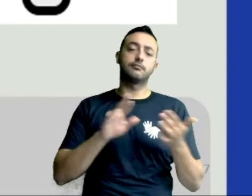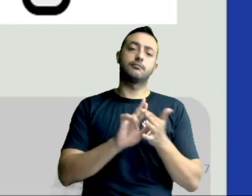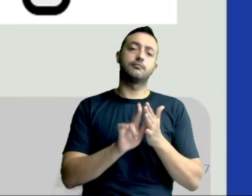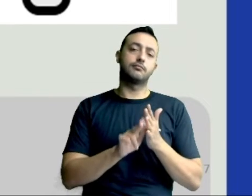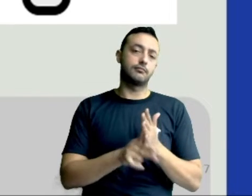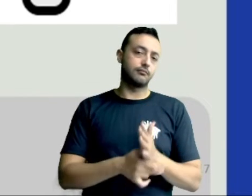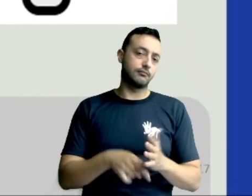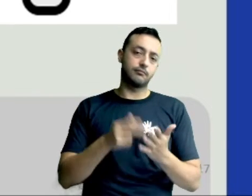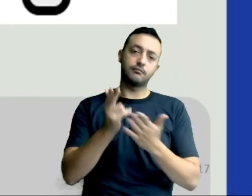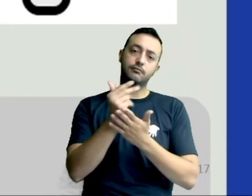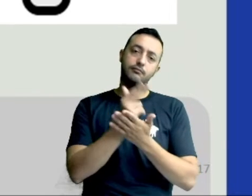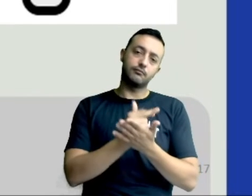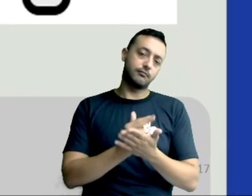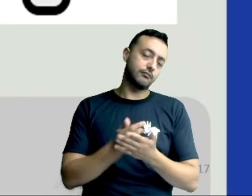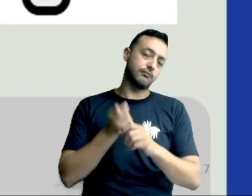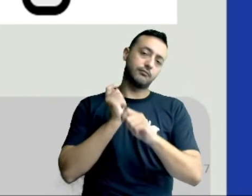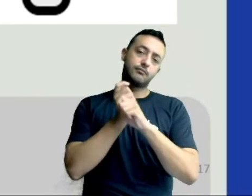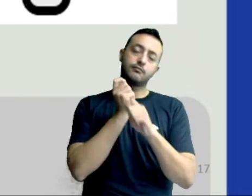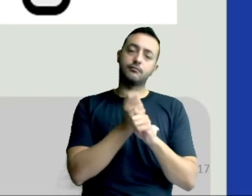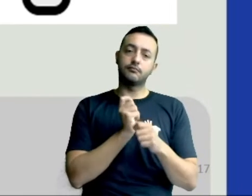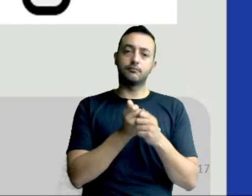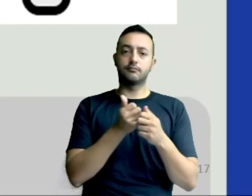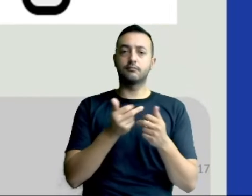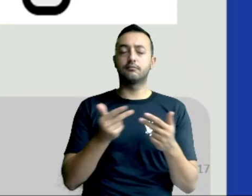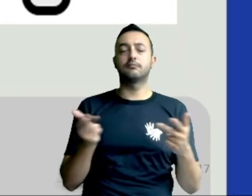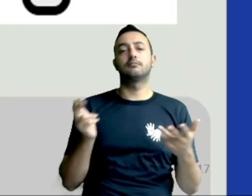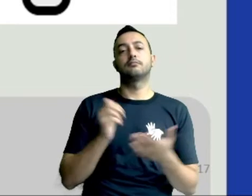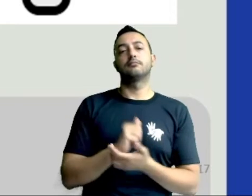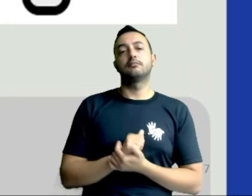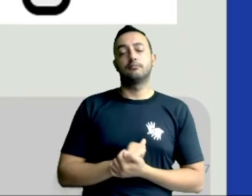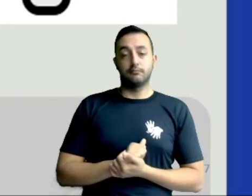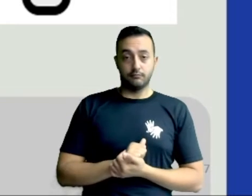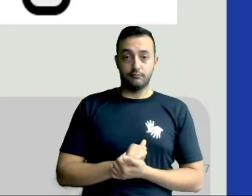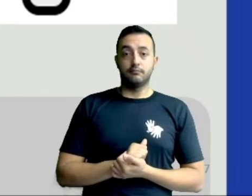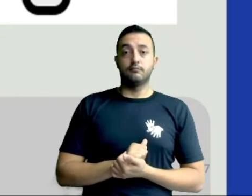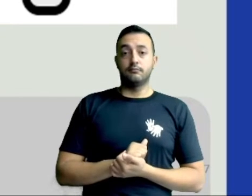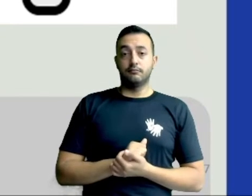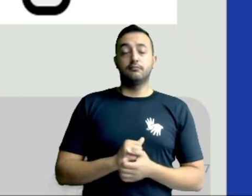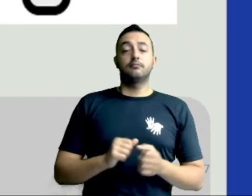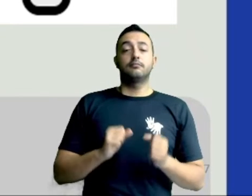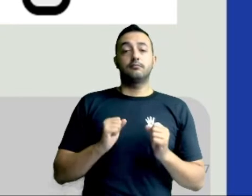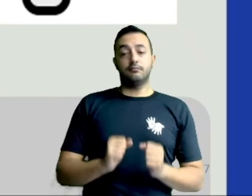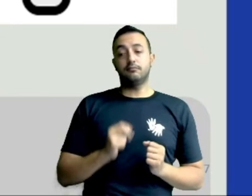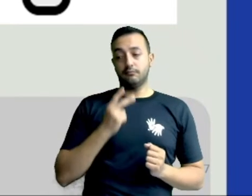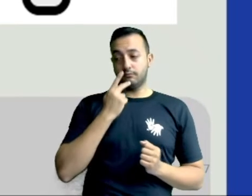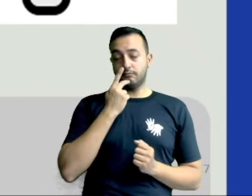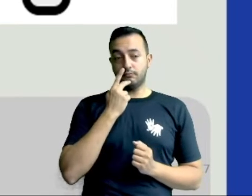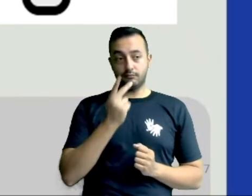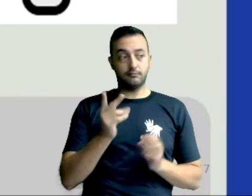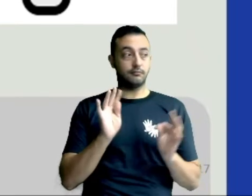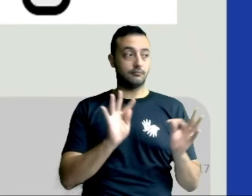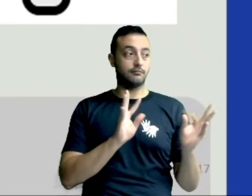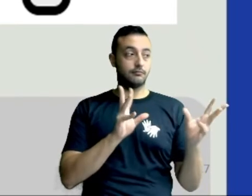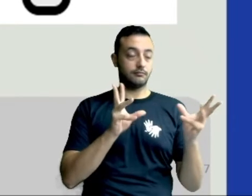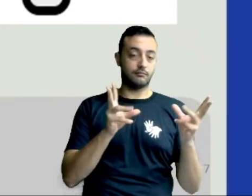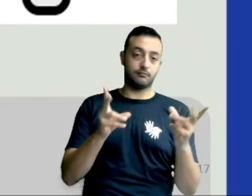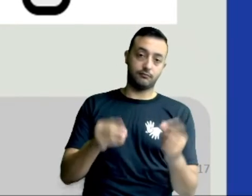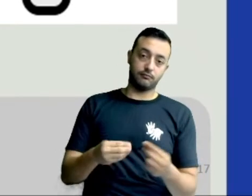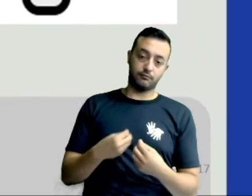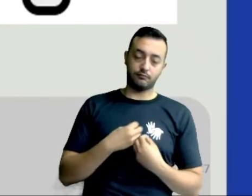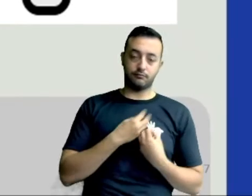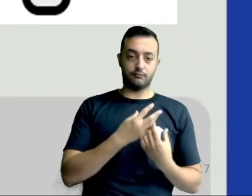plásticas, escultura e etc. Dessa forma, podemos dizer que todo